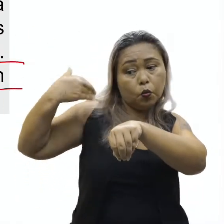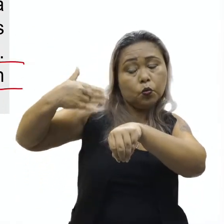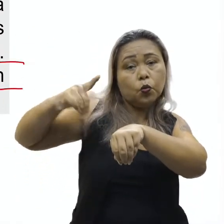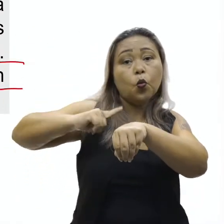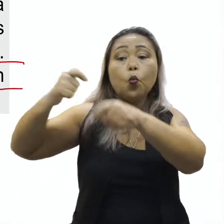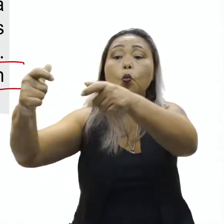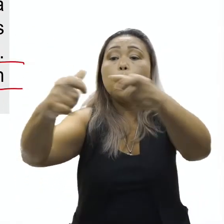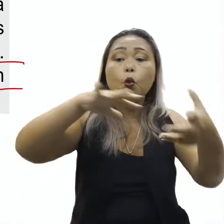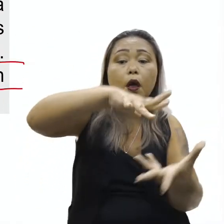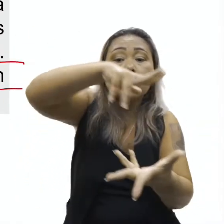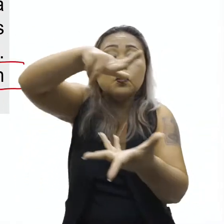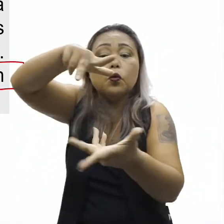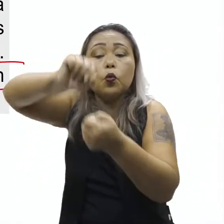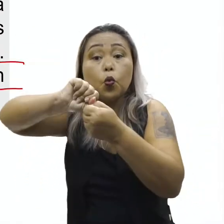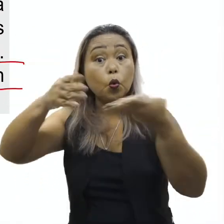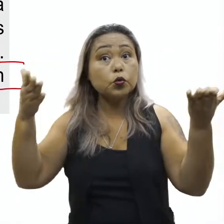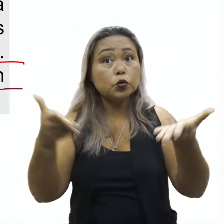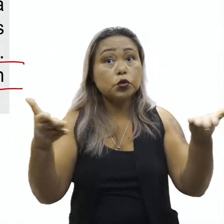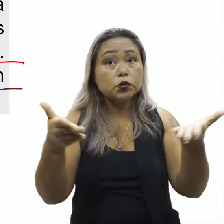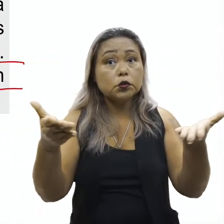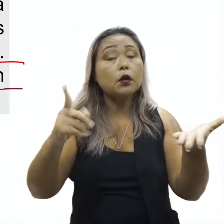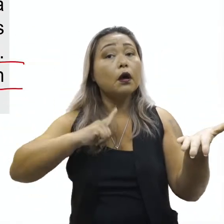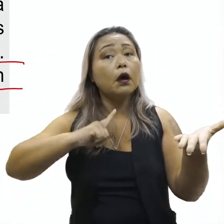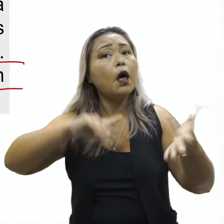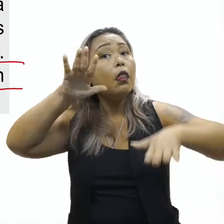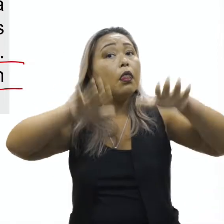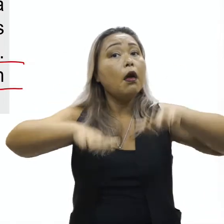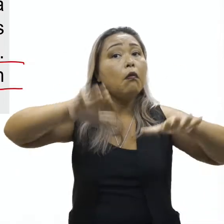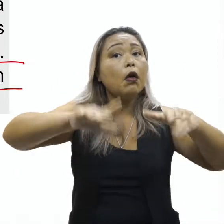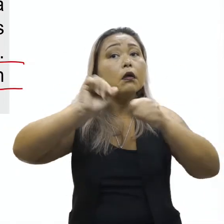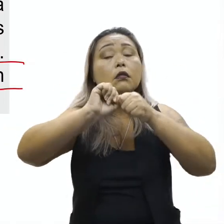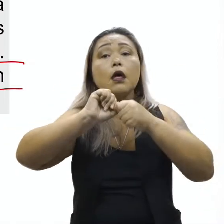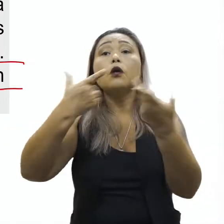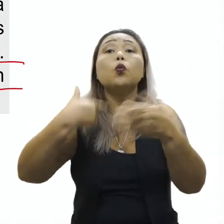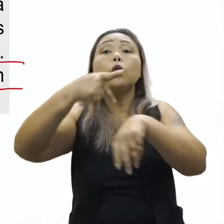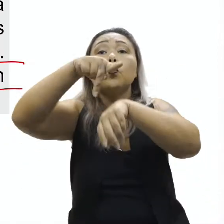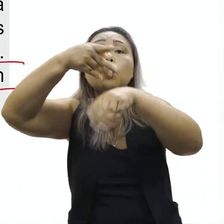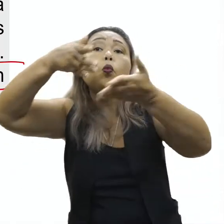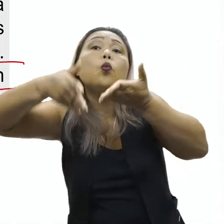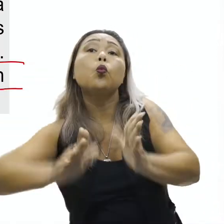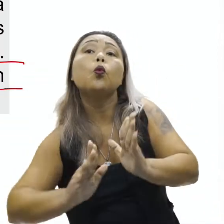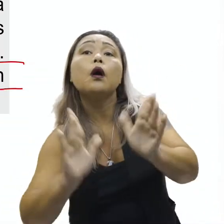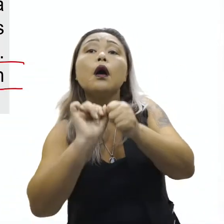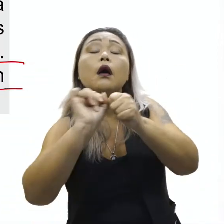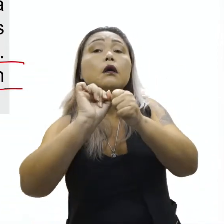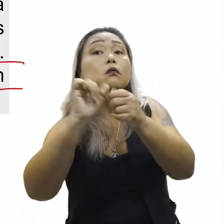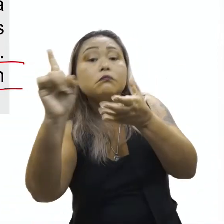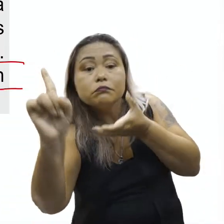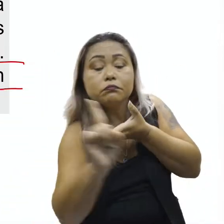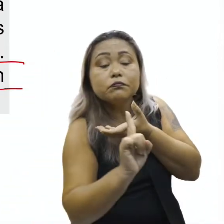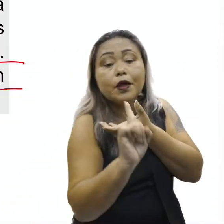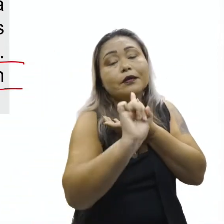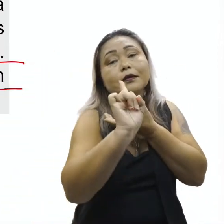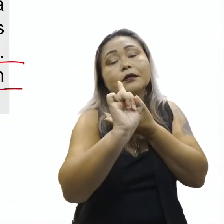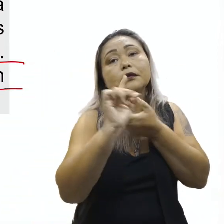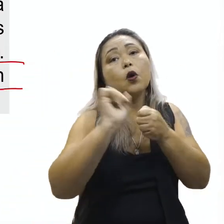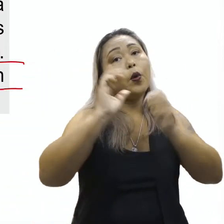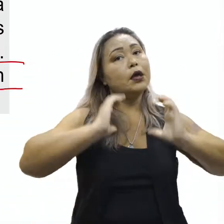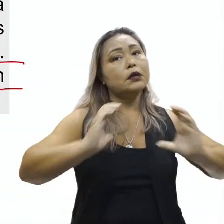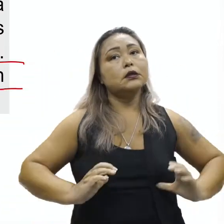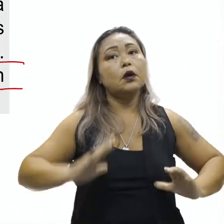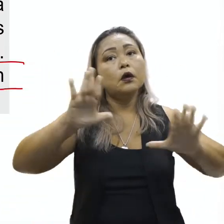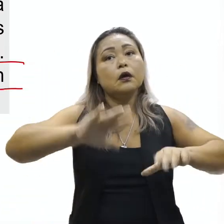do mundo, nos dias de hoje, dependendo da nacionalidade das pessoas, elas nem sequer são consideradas cidadãs em